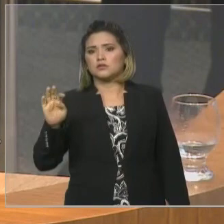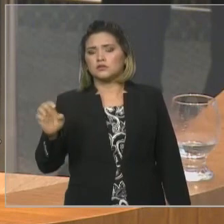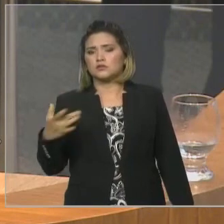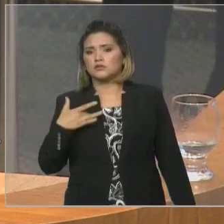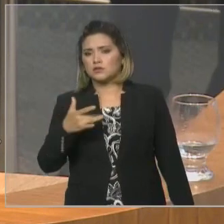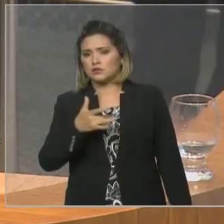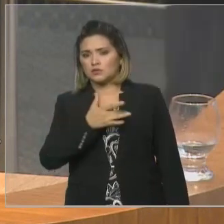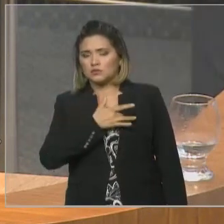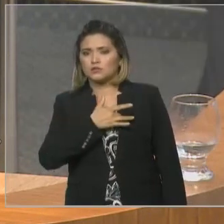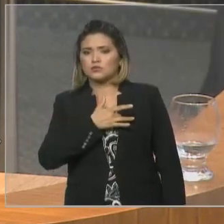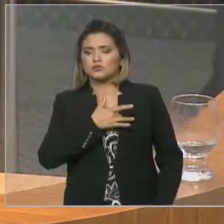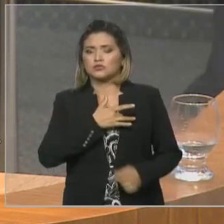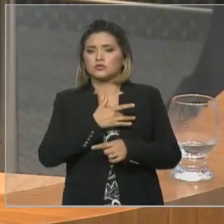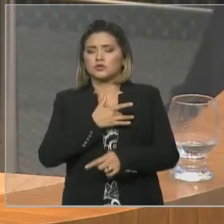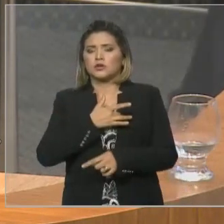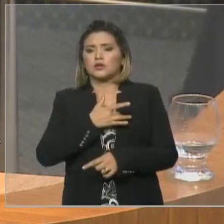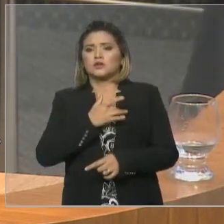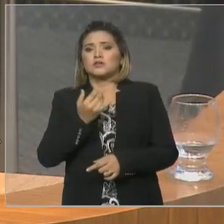infelizmente, ele não receberá.